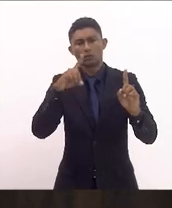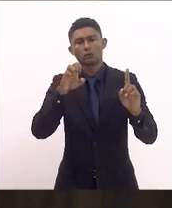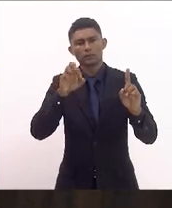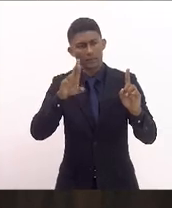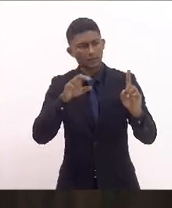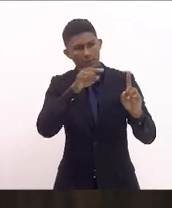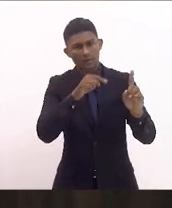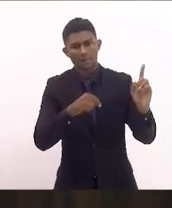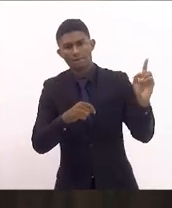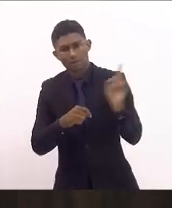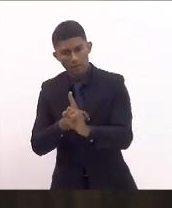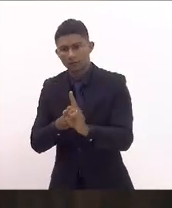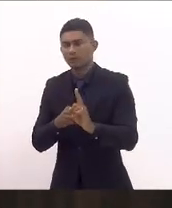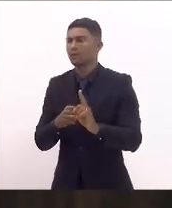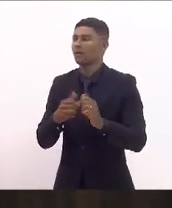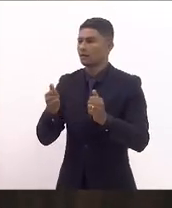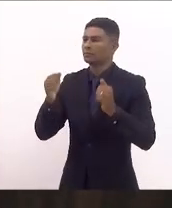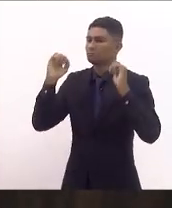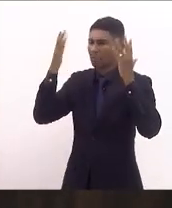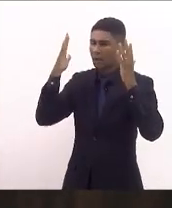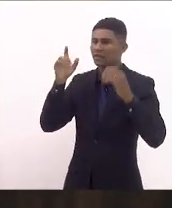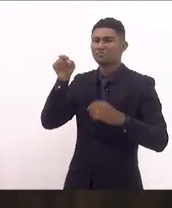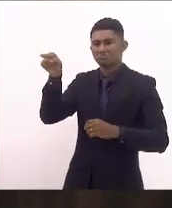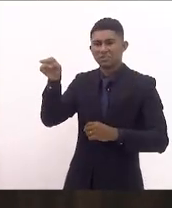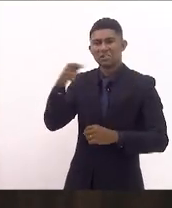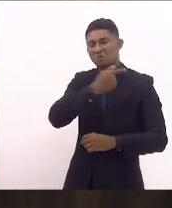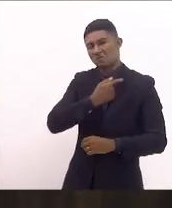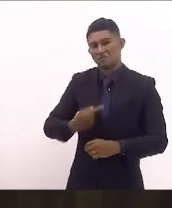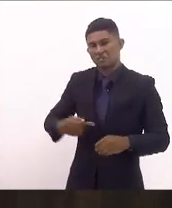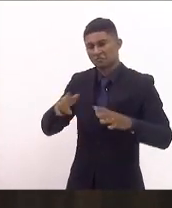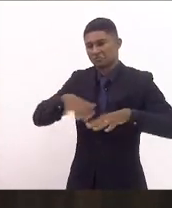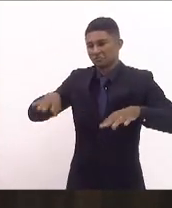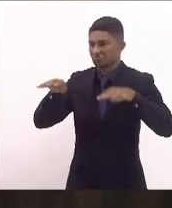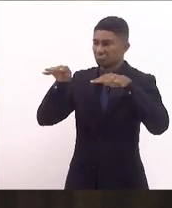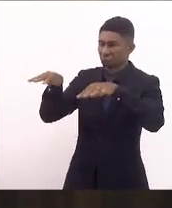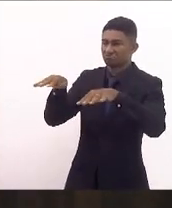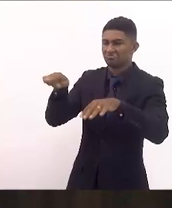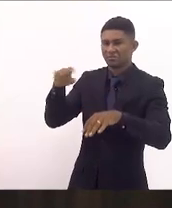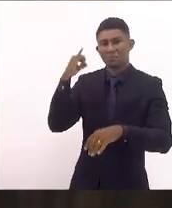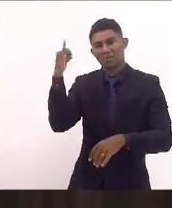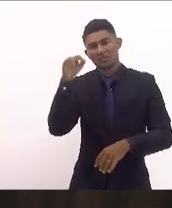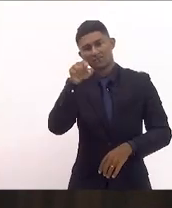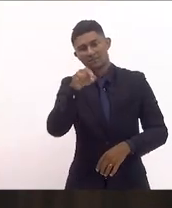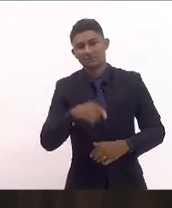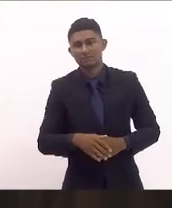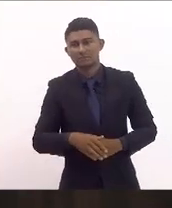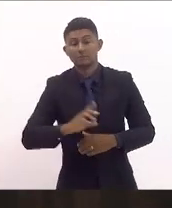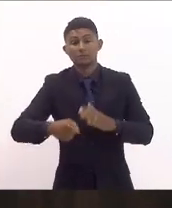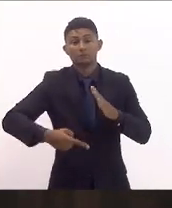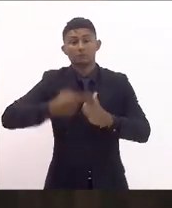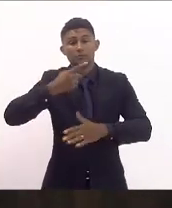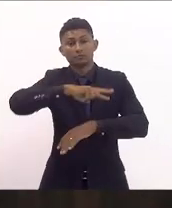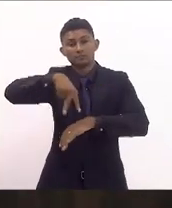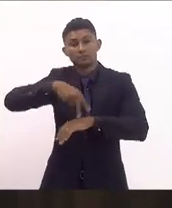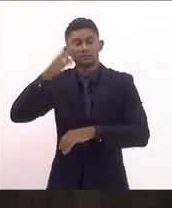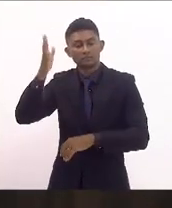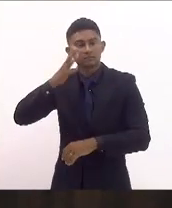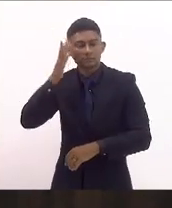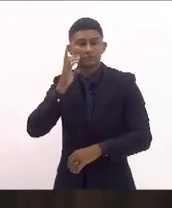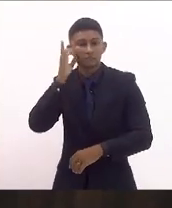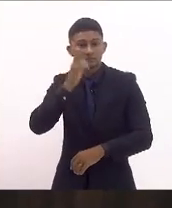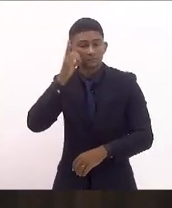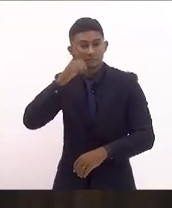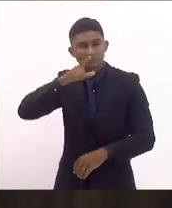enfermeira Parabéns tá com Prestígio no governo a senhora primeiro orador inscrito ao Nobre Deputado